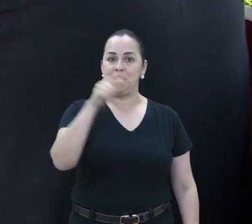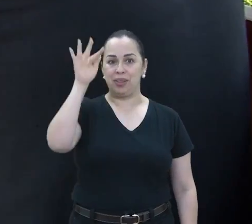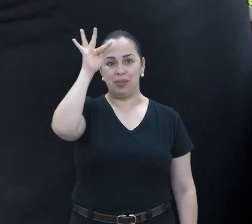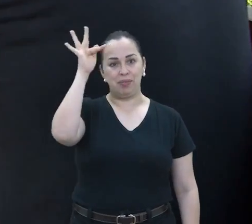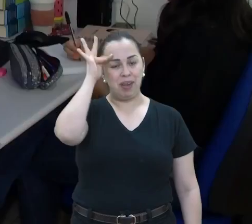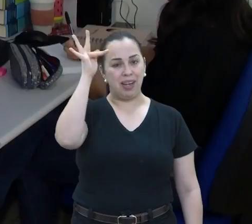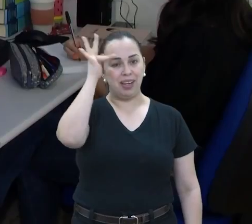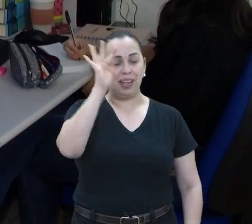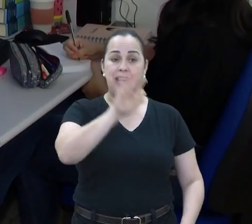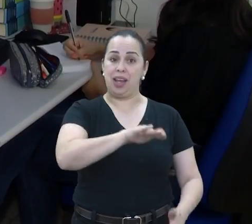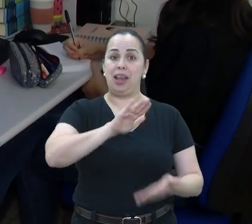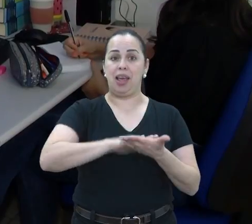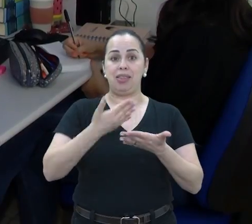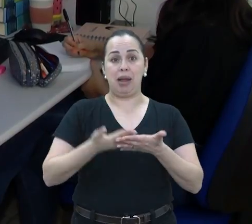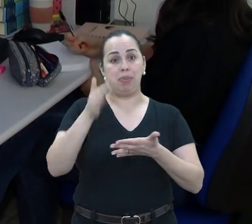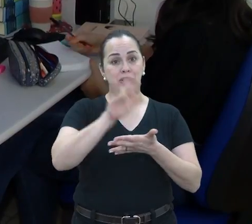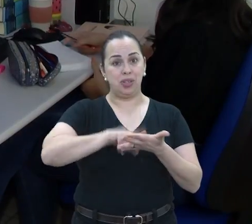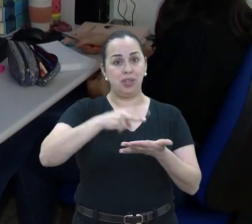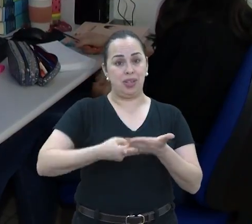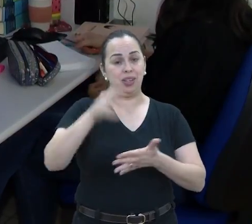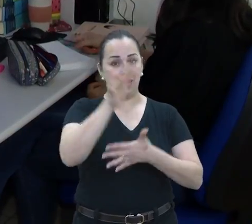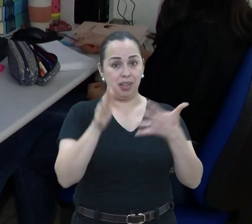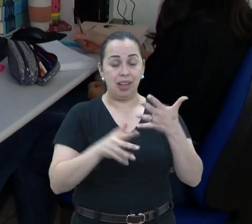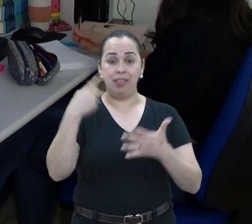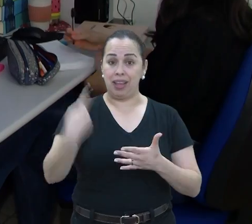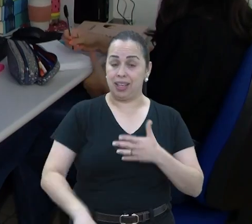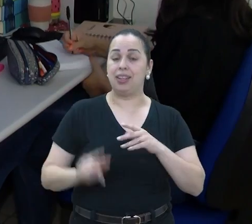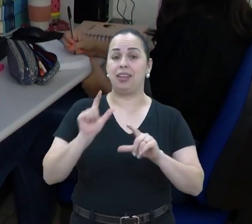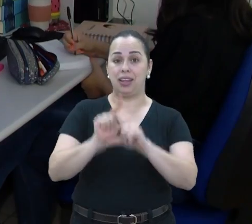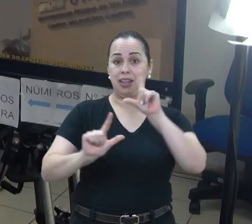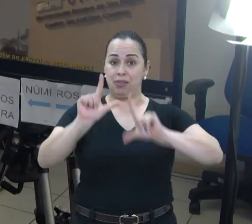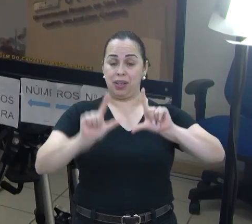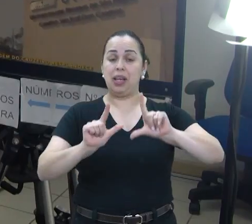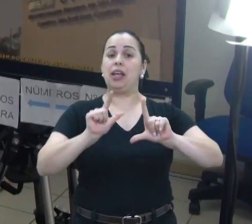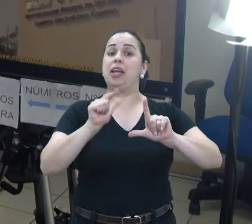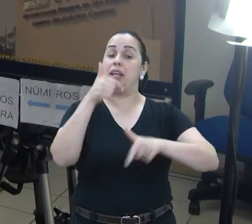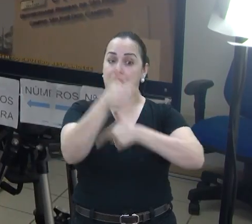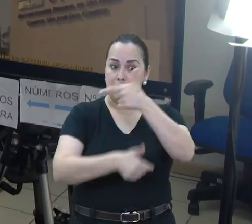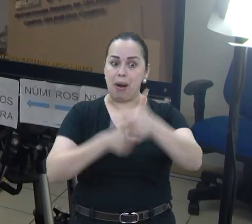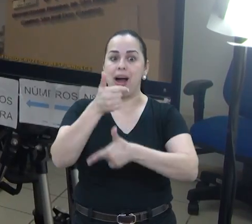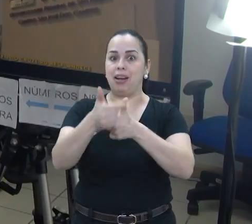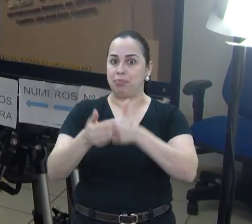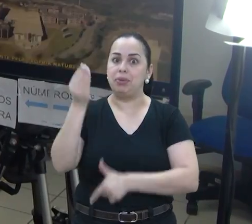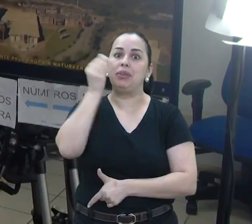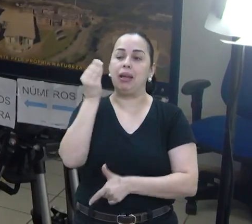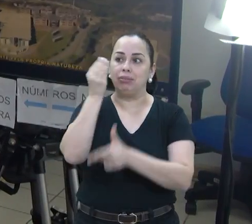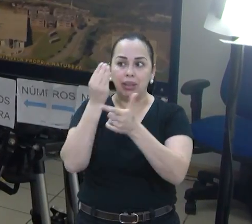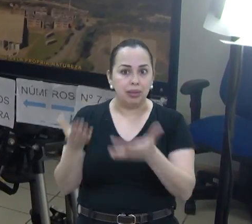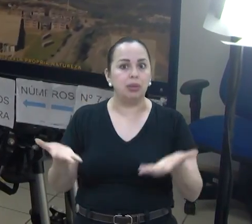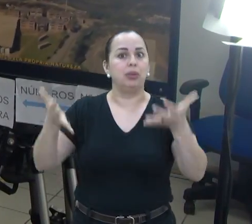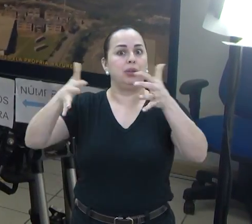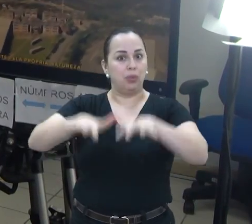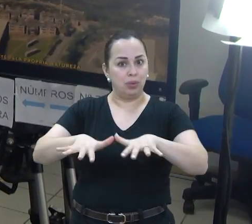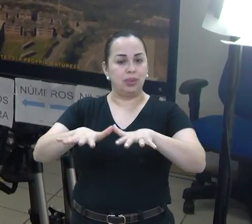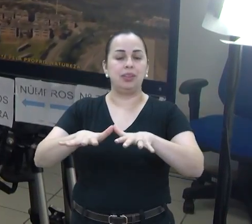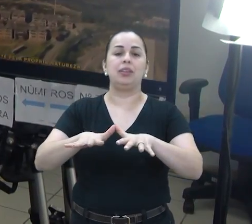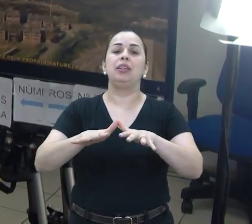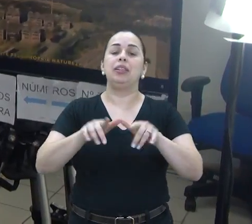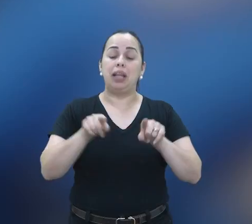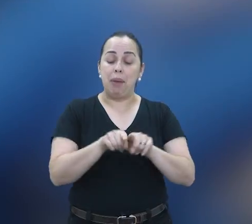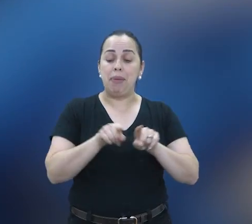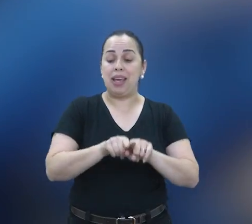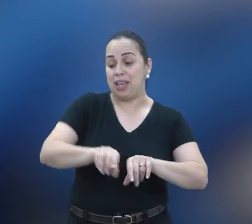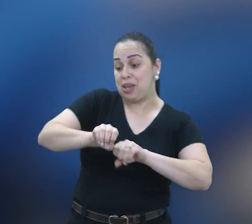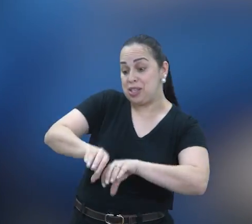Luiz Fernando. O Luiz é intérprete de Libras aqui da TV Câmara e também trabalha duro para a inclusão dos surdos na